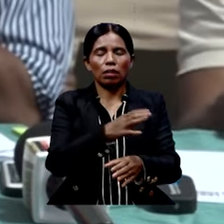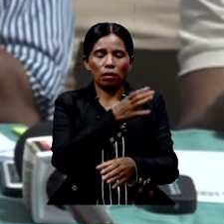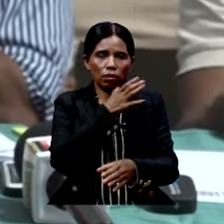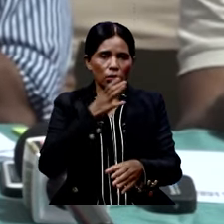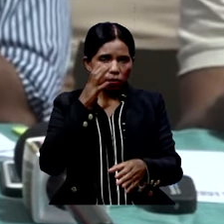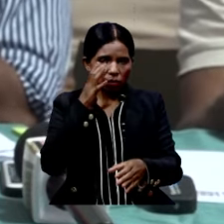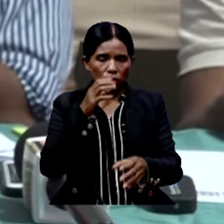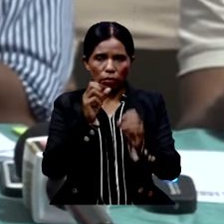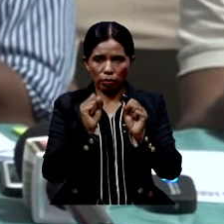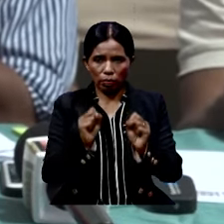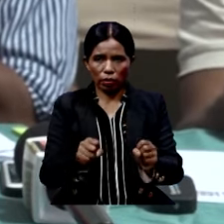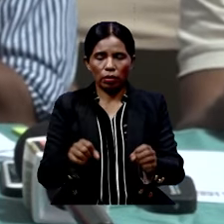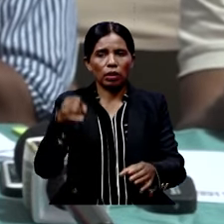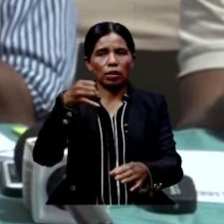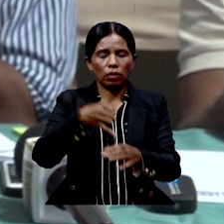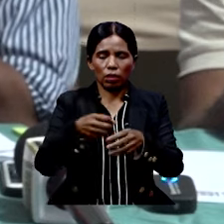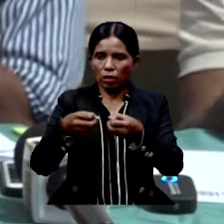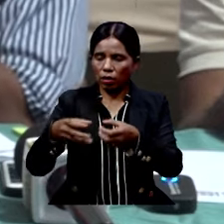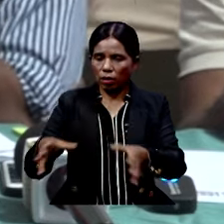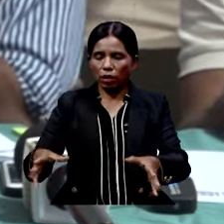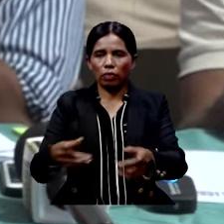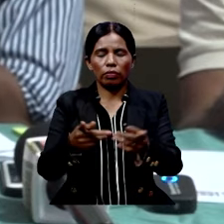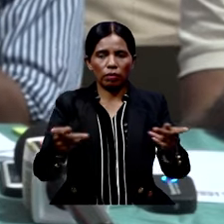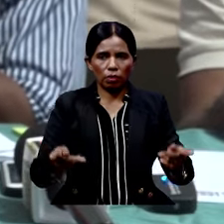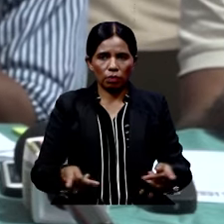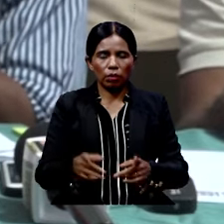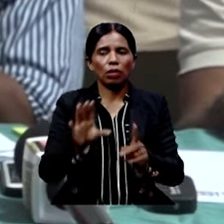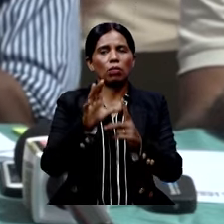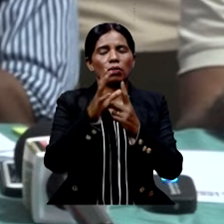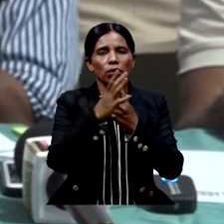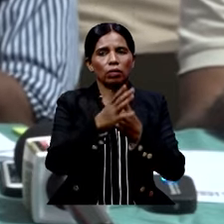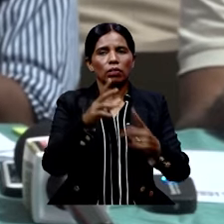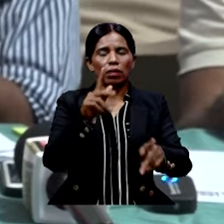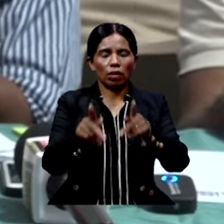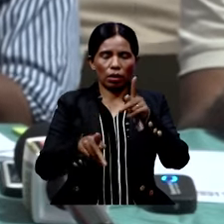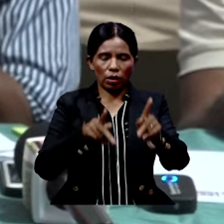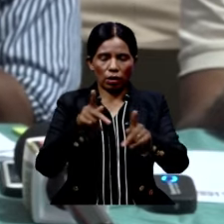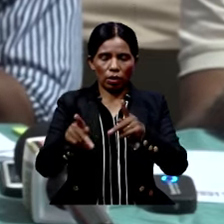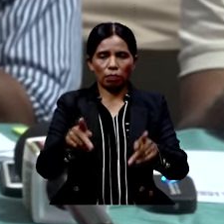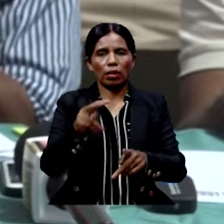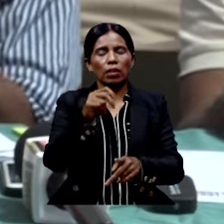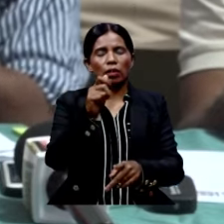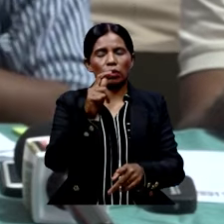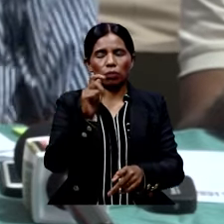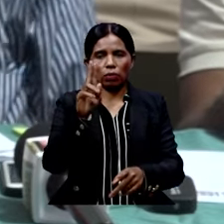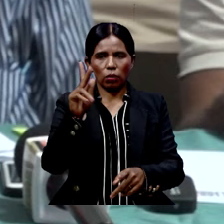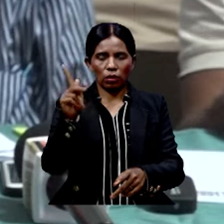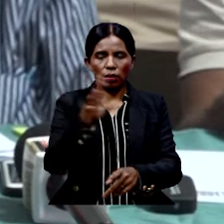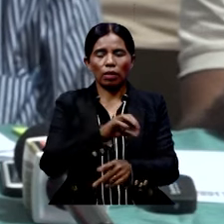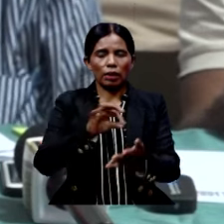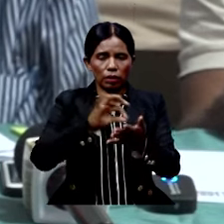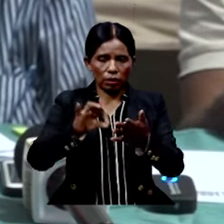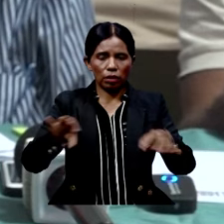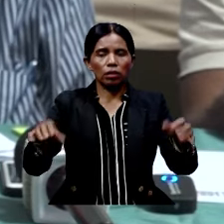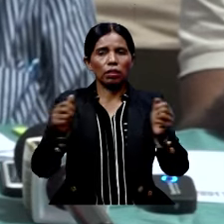pode inclui lá com raiarança ba cultura lisan povo naktukanian. Hat, acordo de nemo